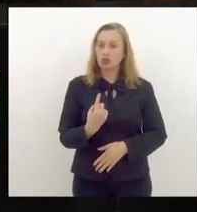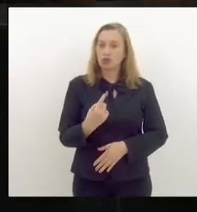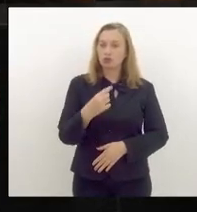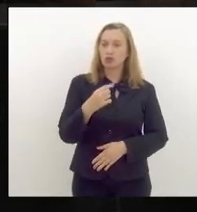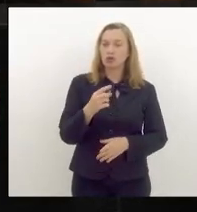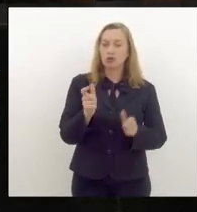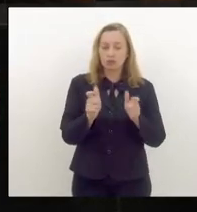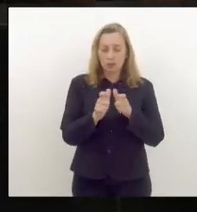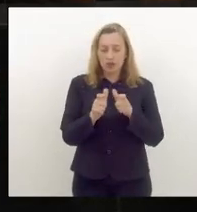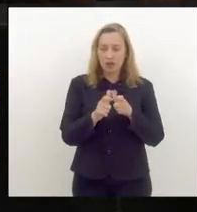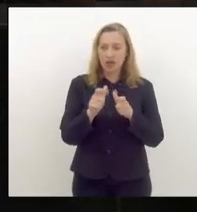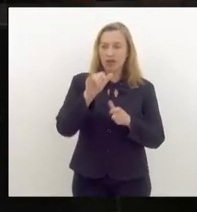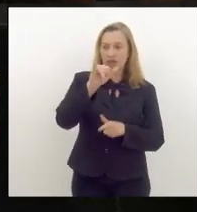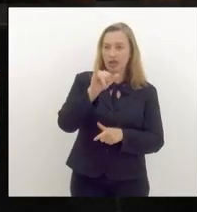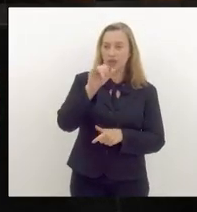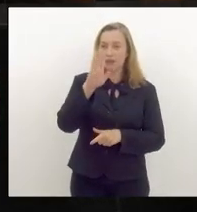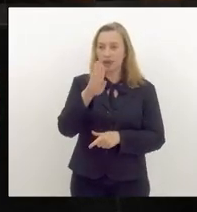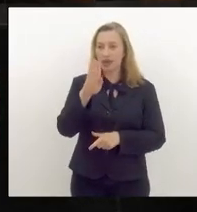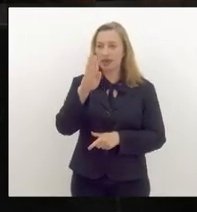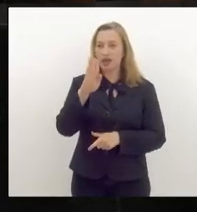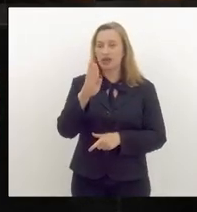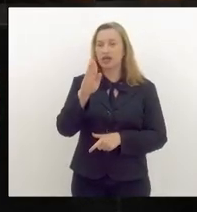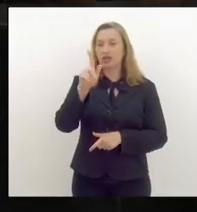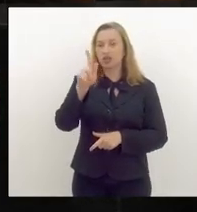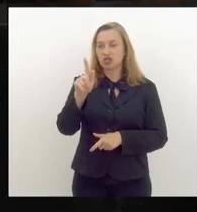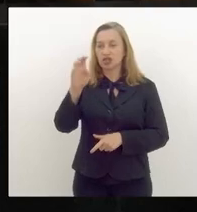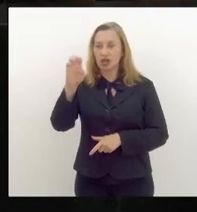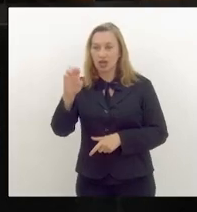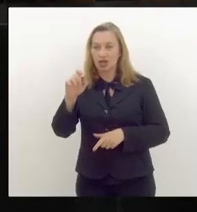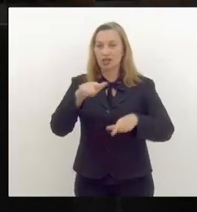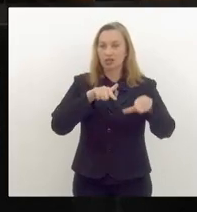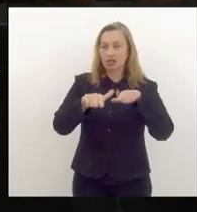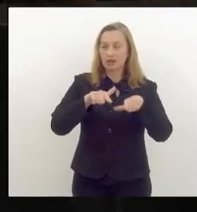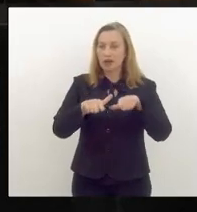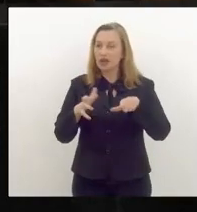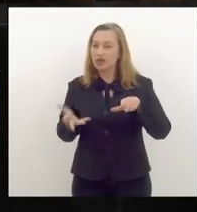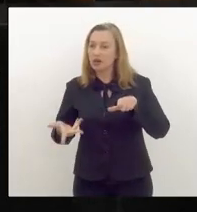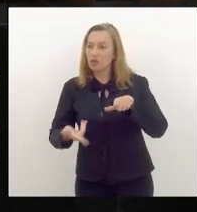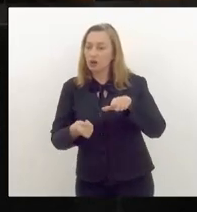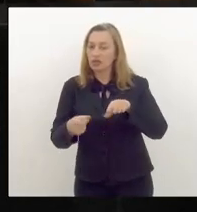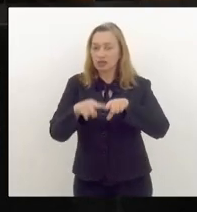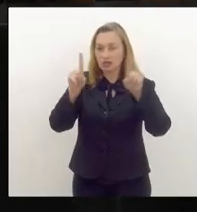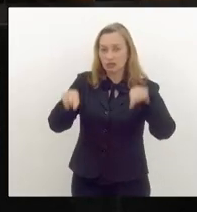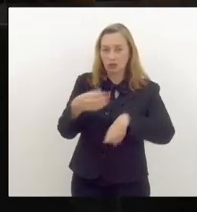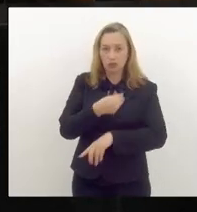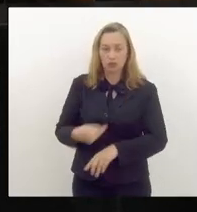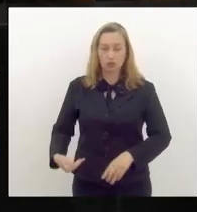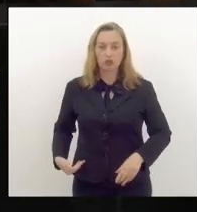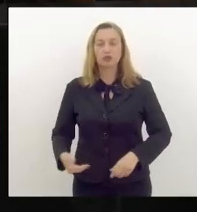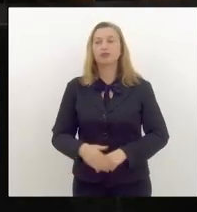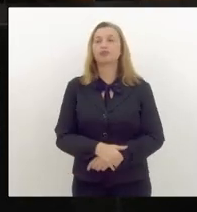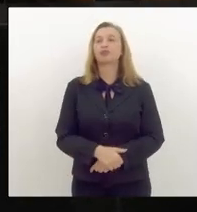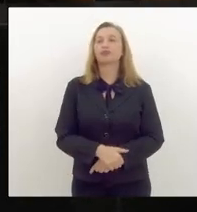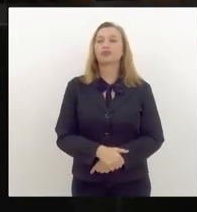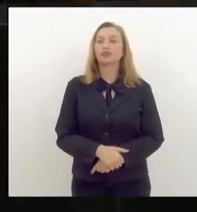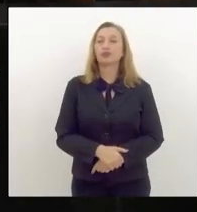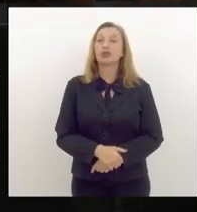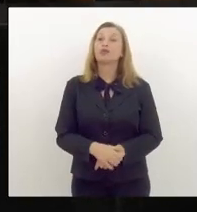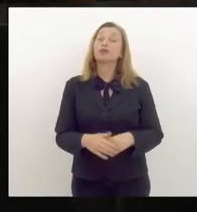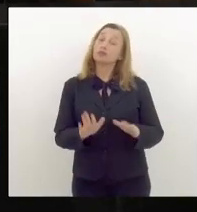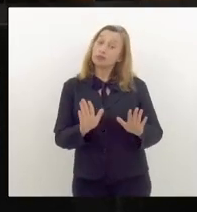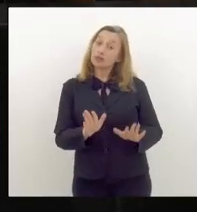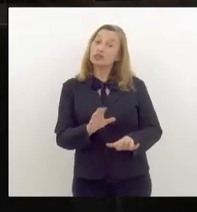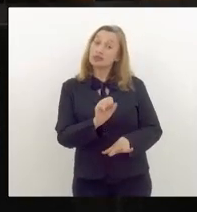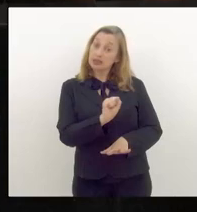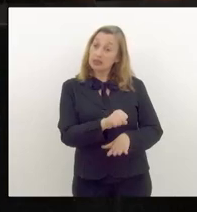beji e trabalhar duramente na escola na qualificação do Servidor Público deveria